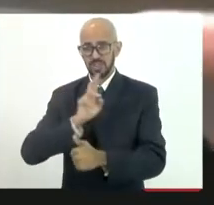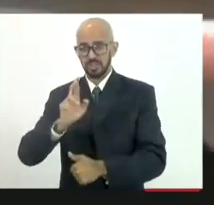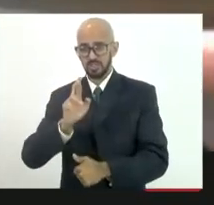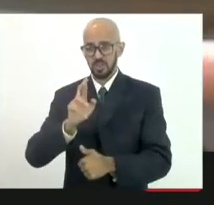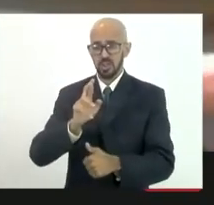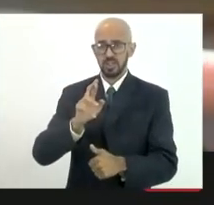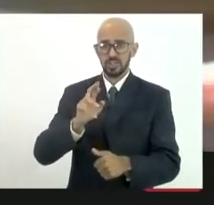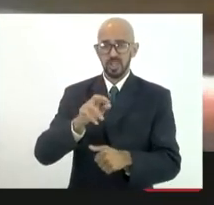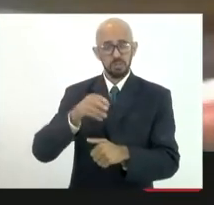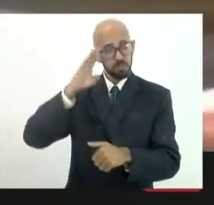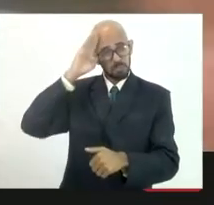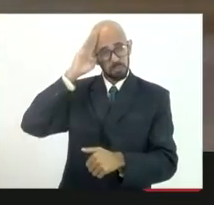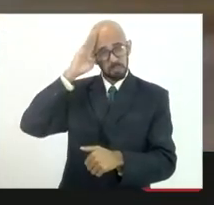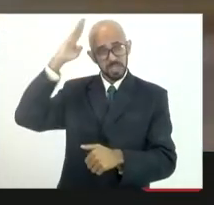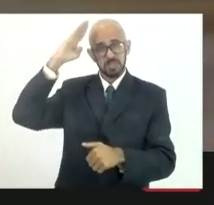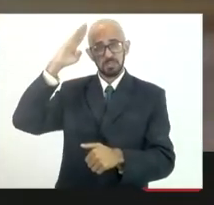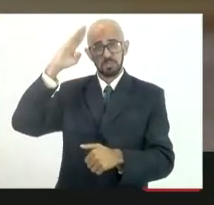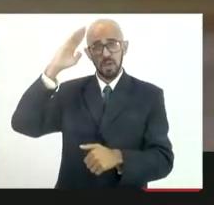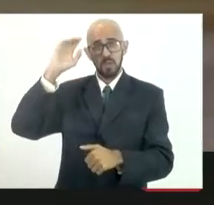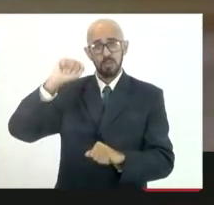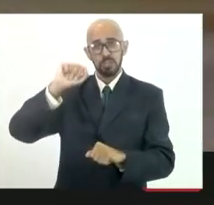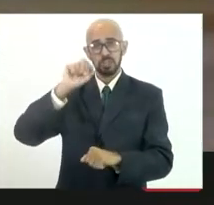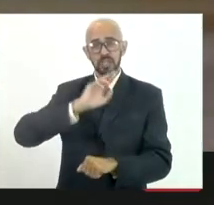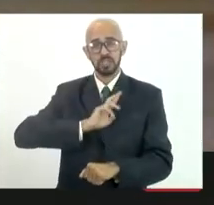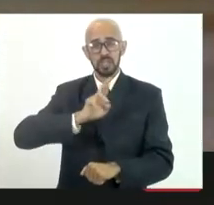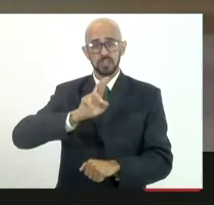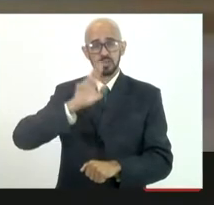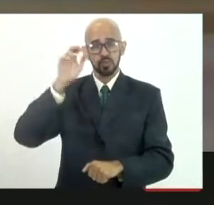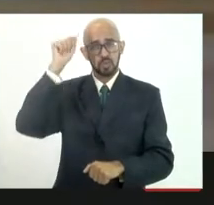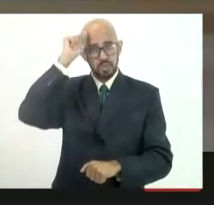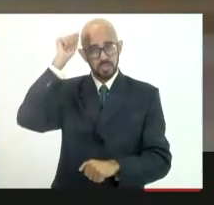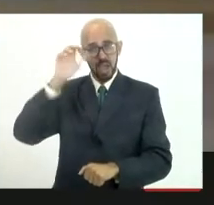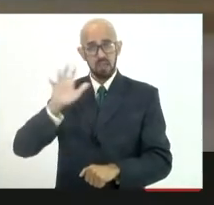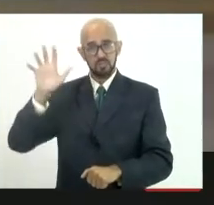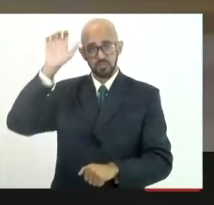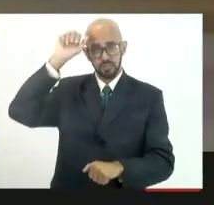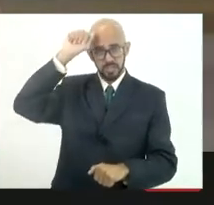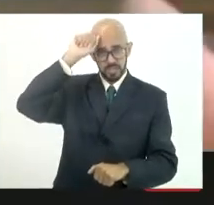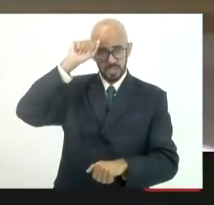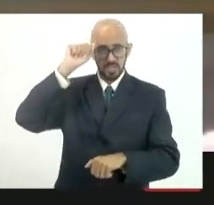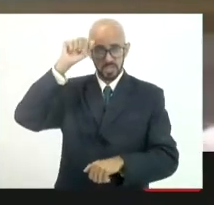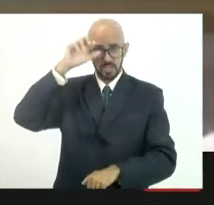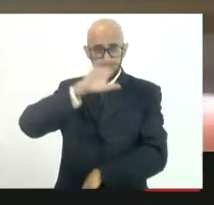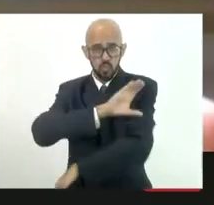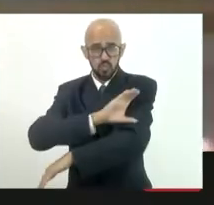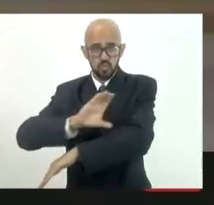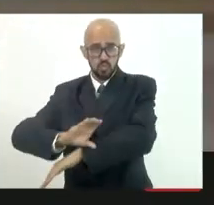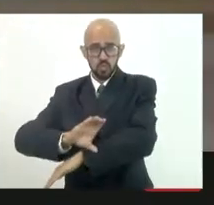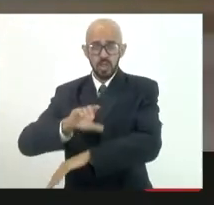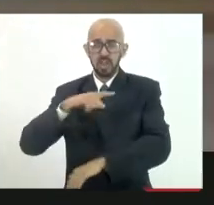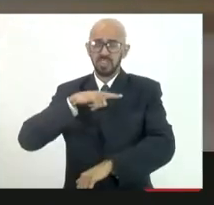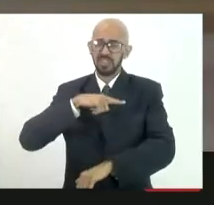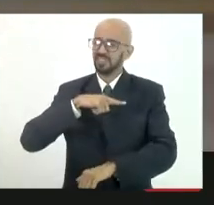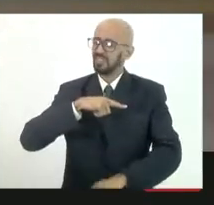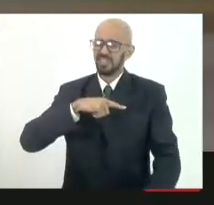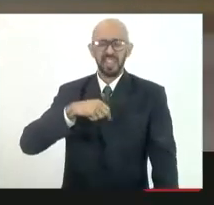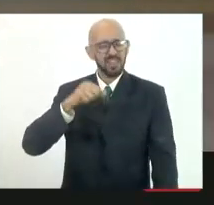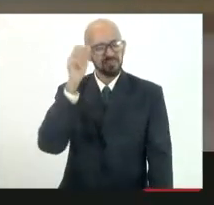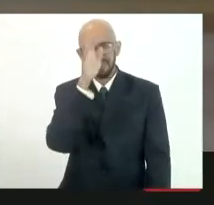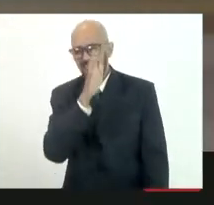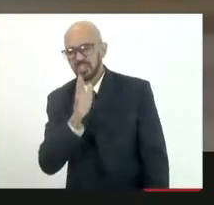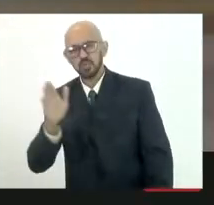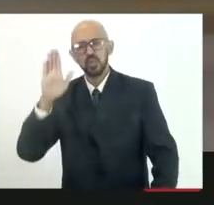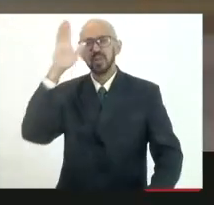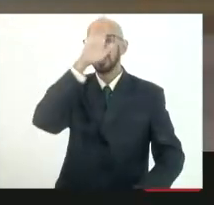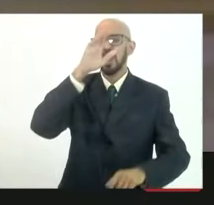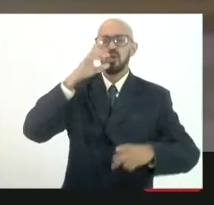principalmente direcionadas às religiões de matriz africana, ela tem uma amplitude nacional. As violações e as